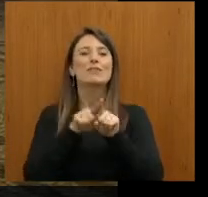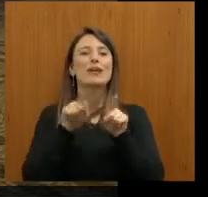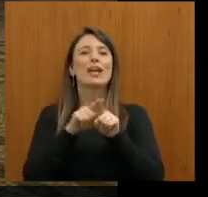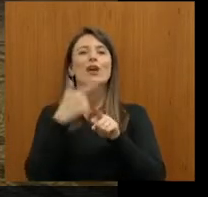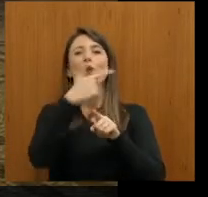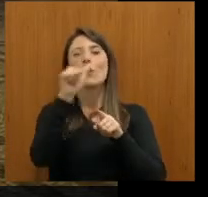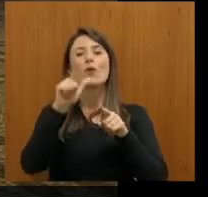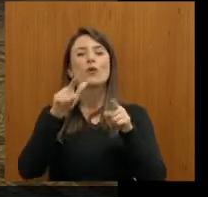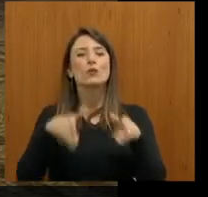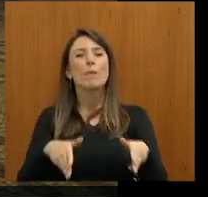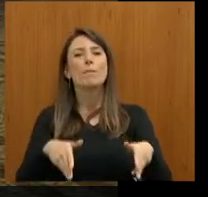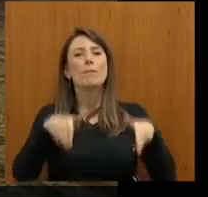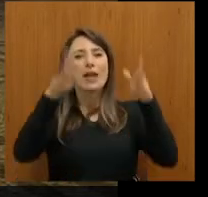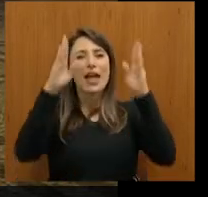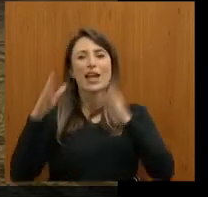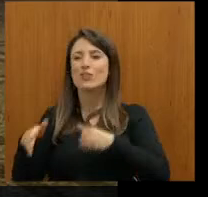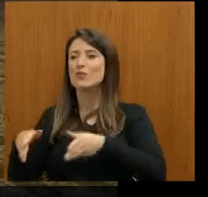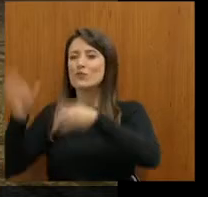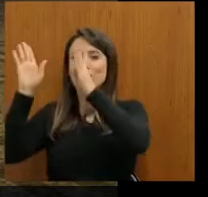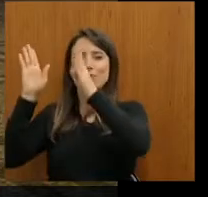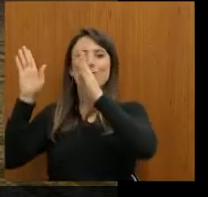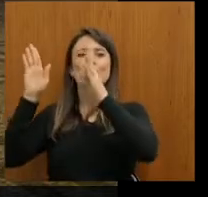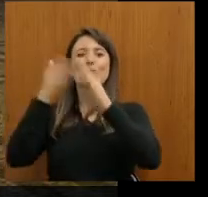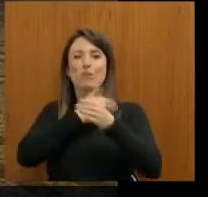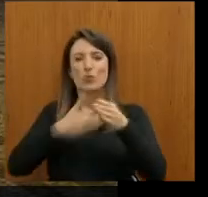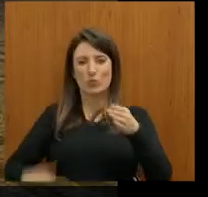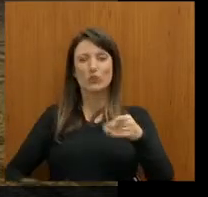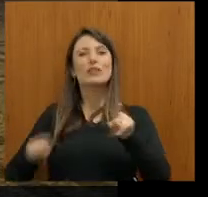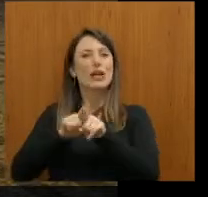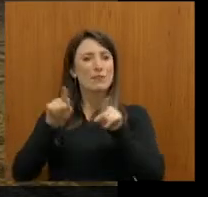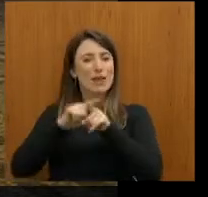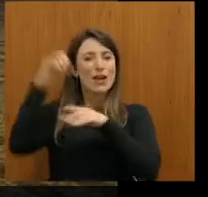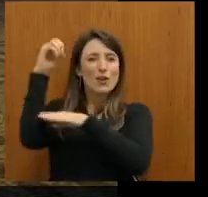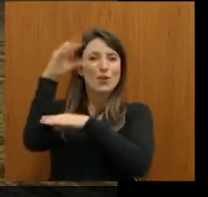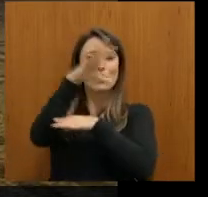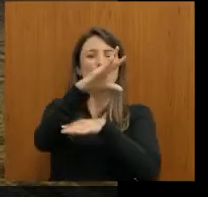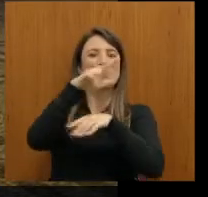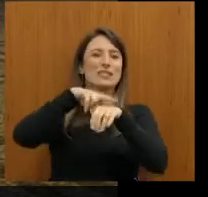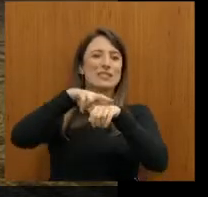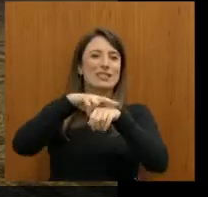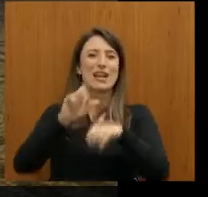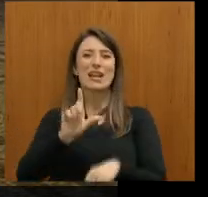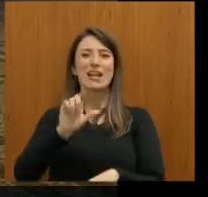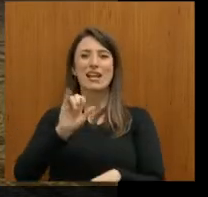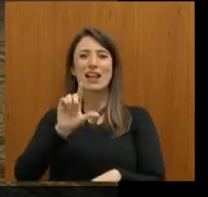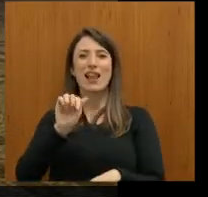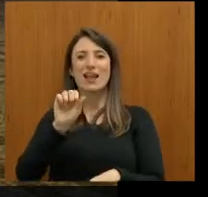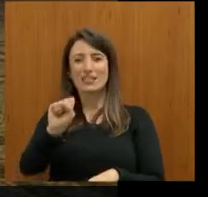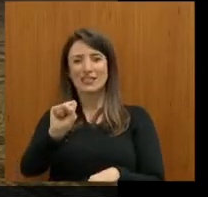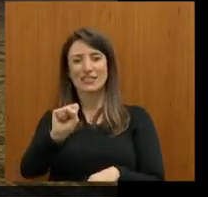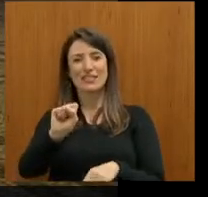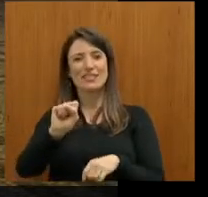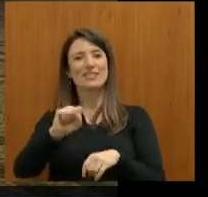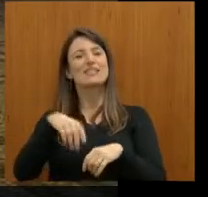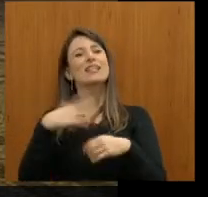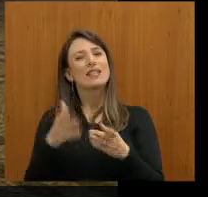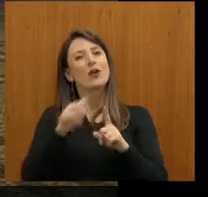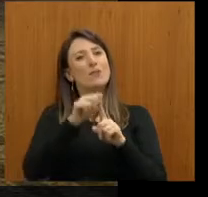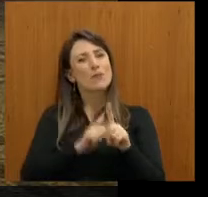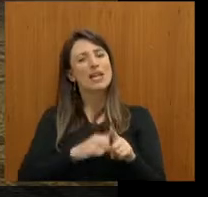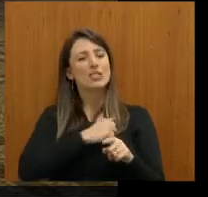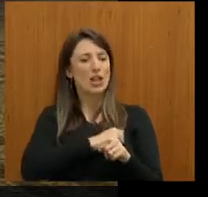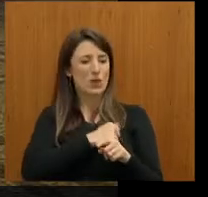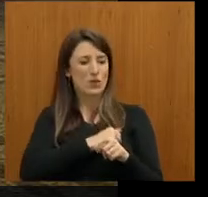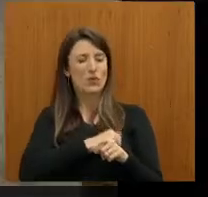nesse período da primeira semana de agosto para que as pessoas possam ser sensibilizados por essa causa